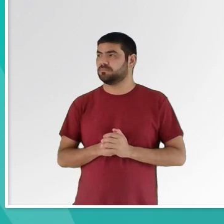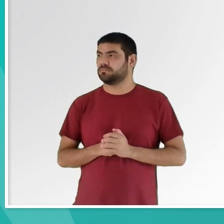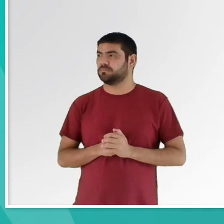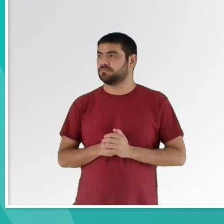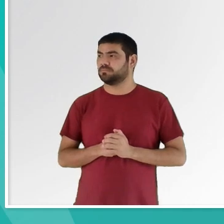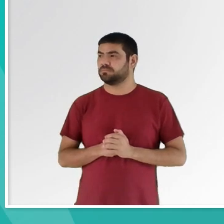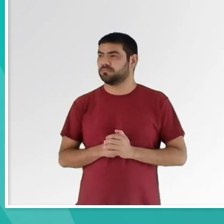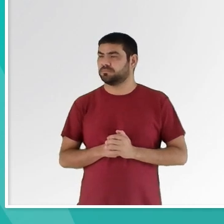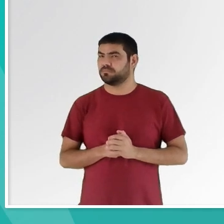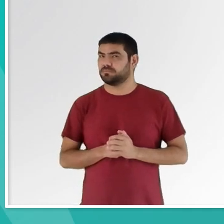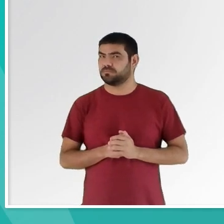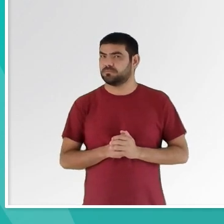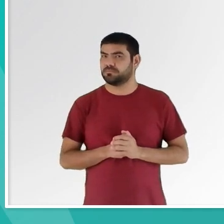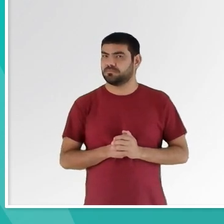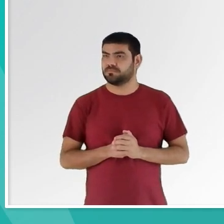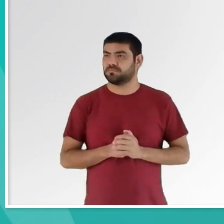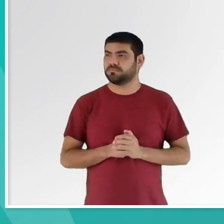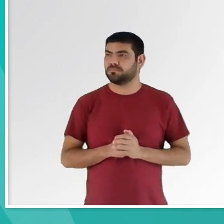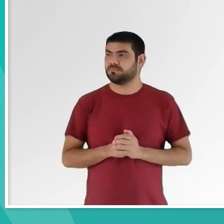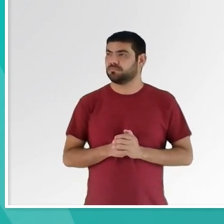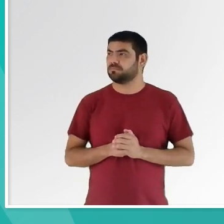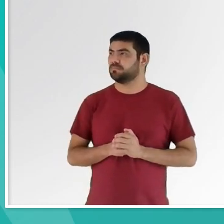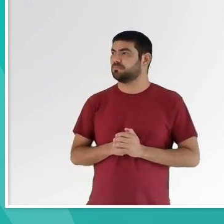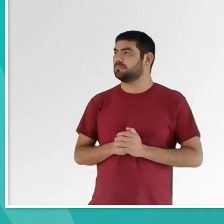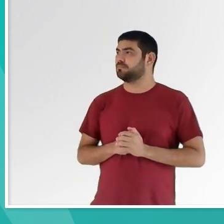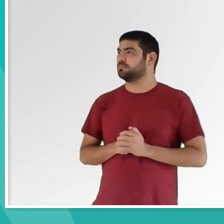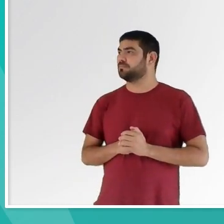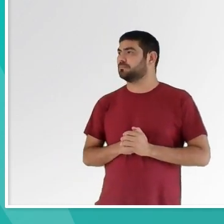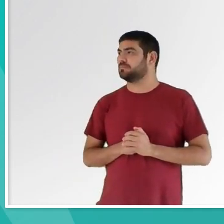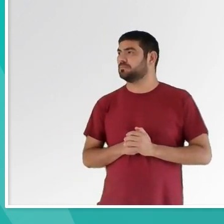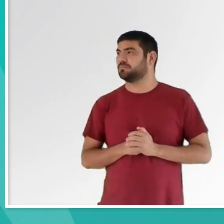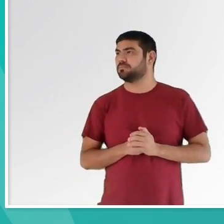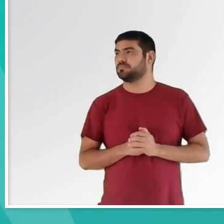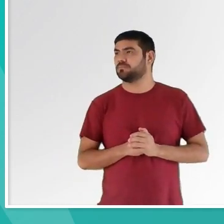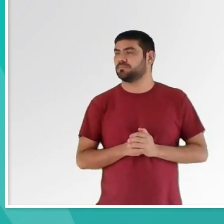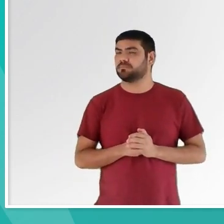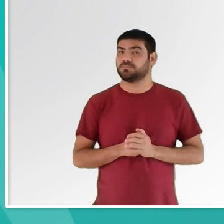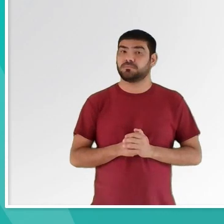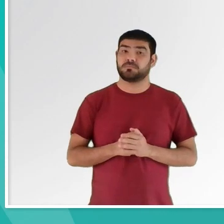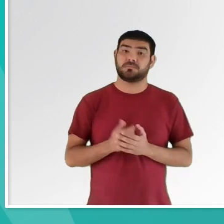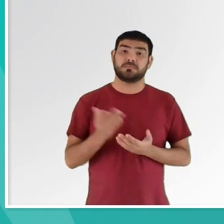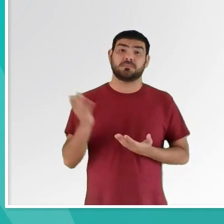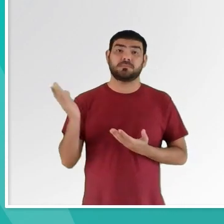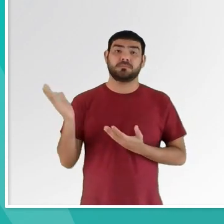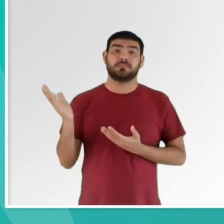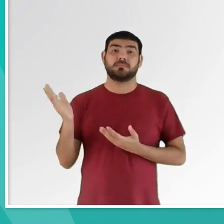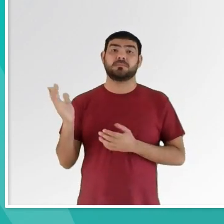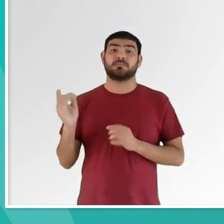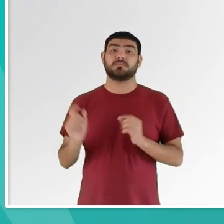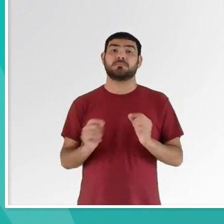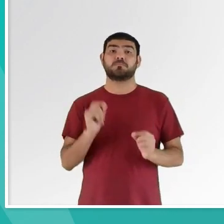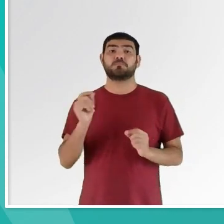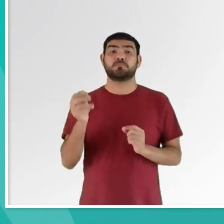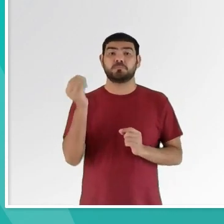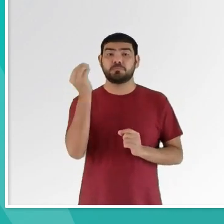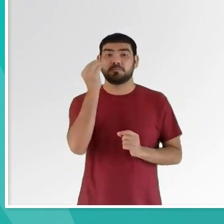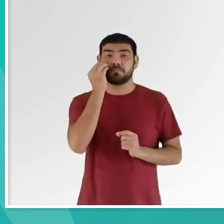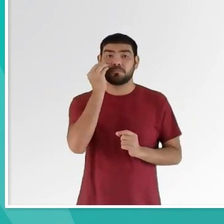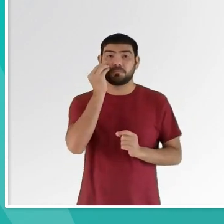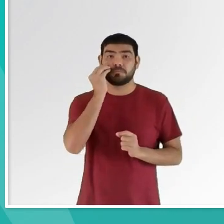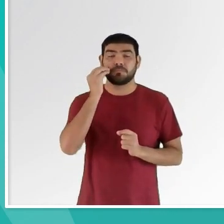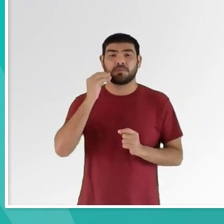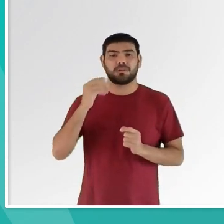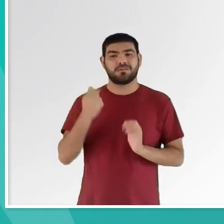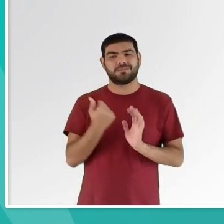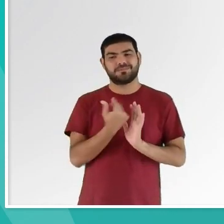fazendo-se pequenas mudanças a um modelo. Aí, o que nós vamos ver? O desenho animado, gente, vocês sabiam que para